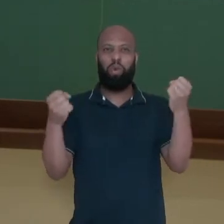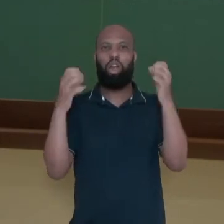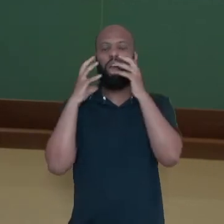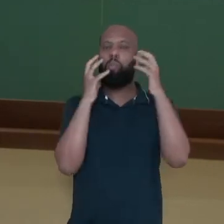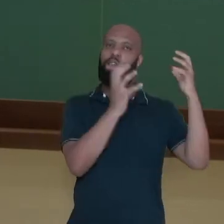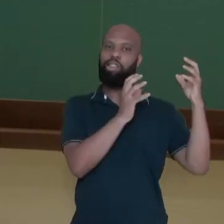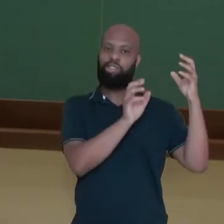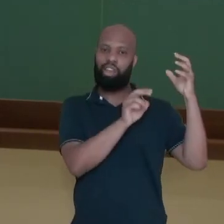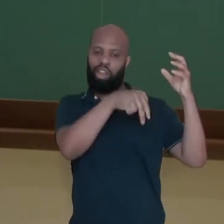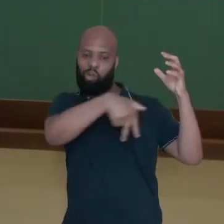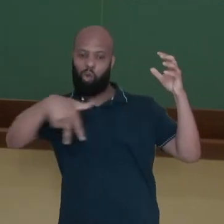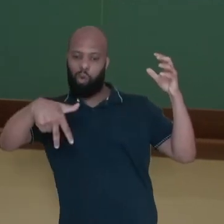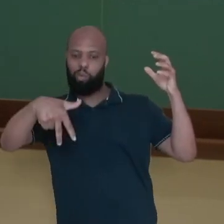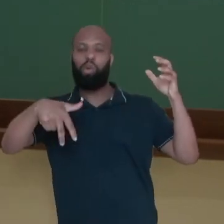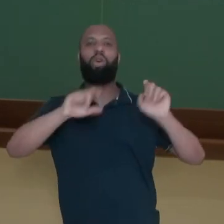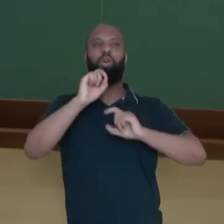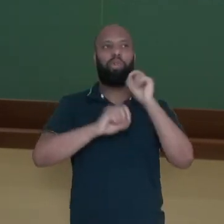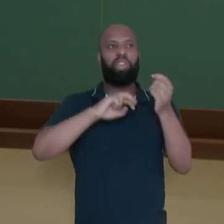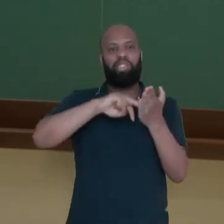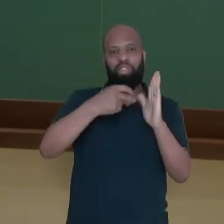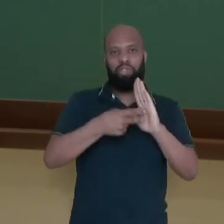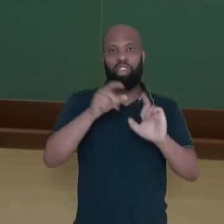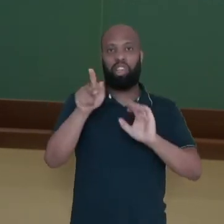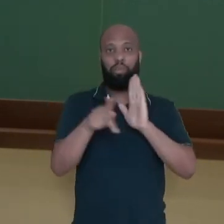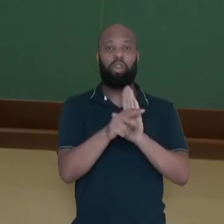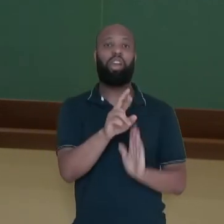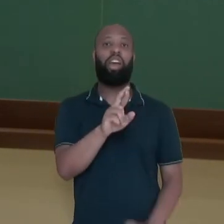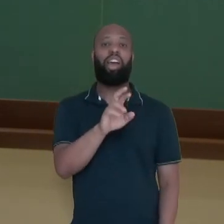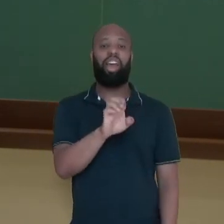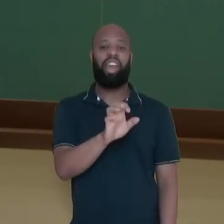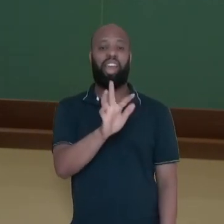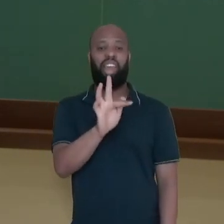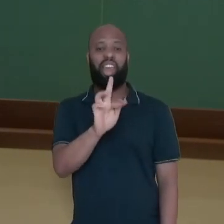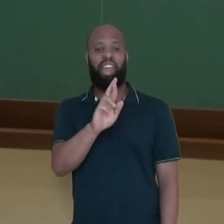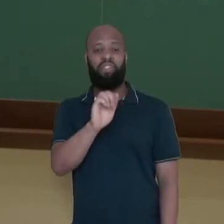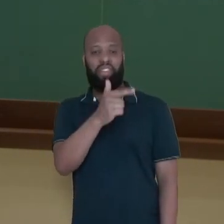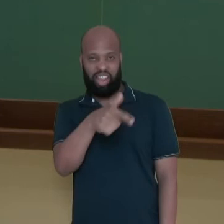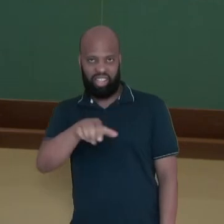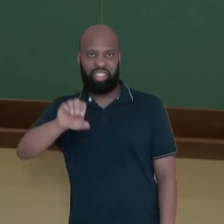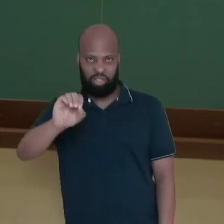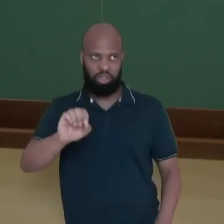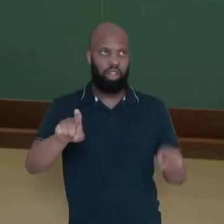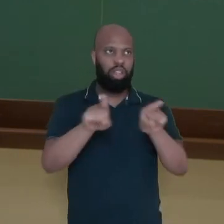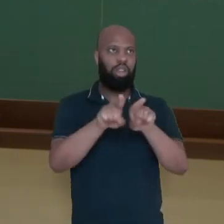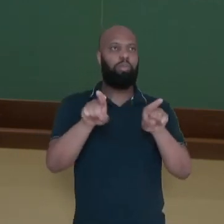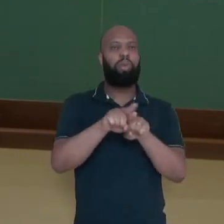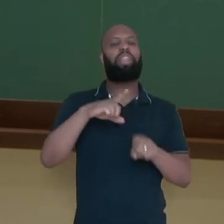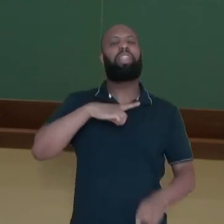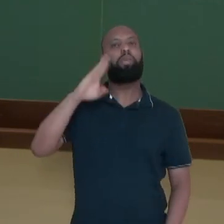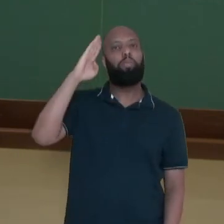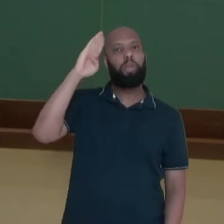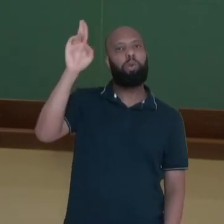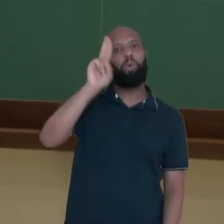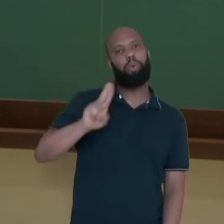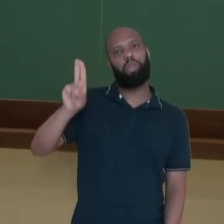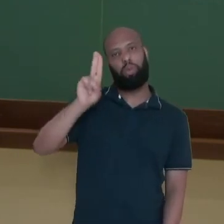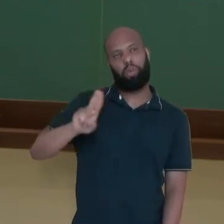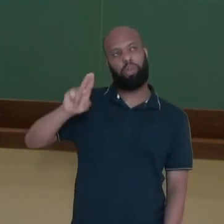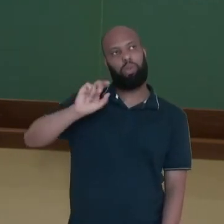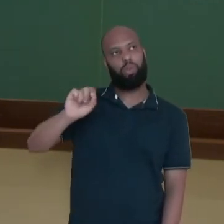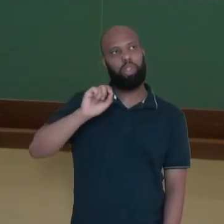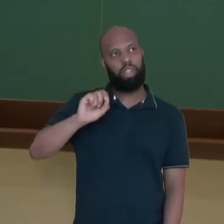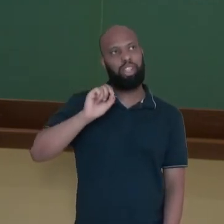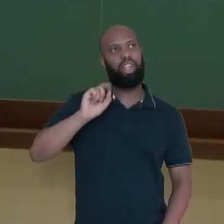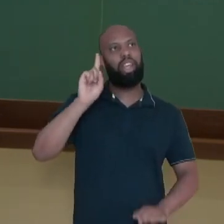é um dos efeitos na prática, os efeitos do índice de refração. É claro que a principal aplicação do índice de refração